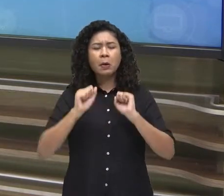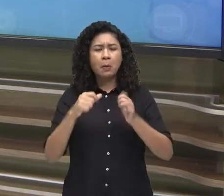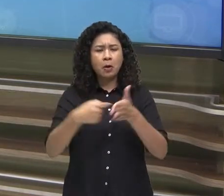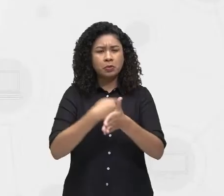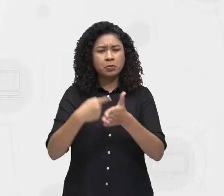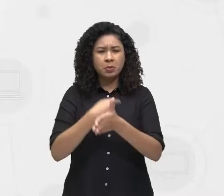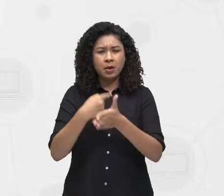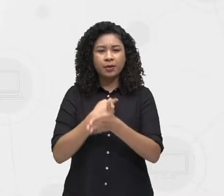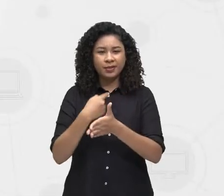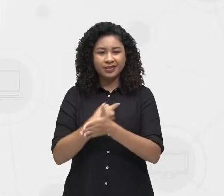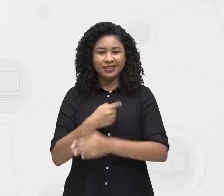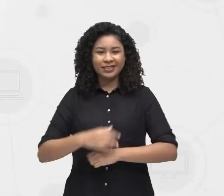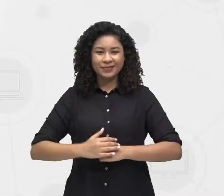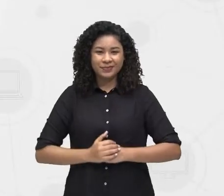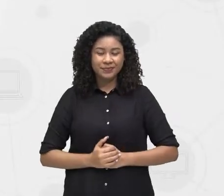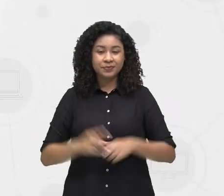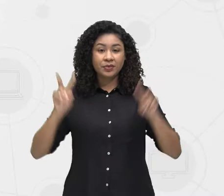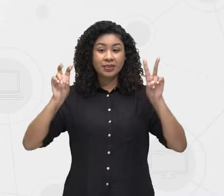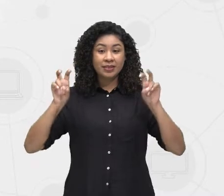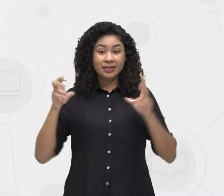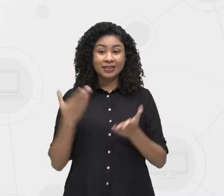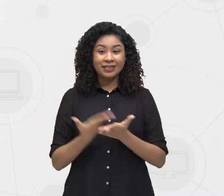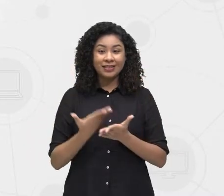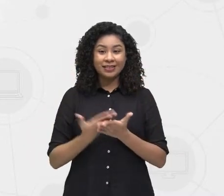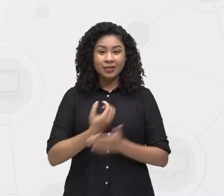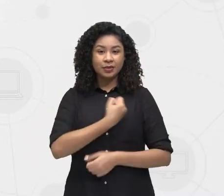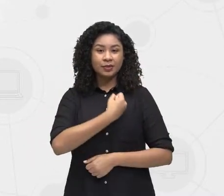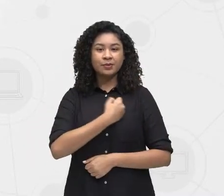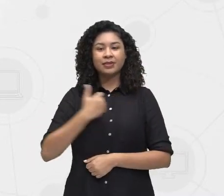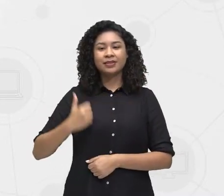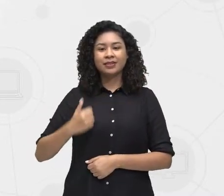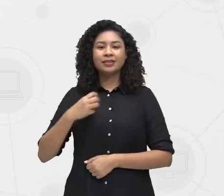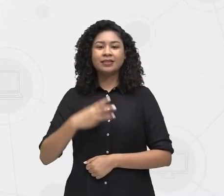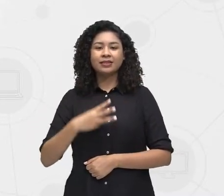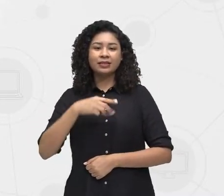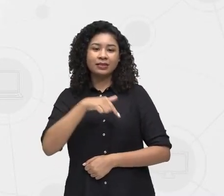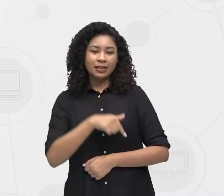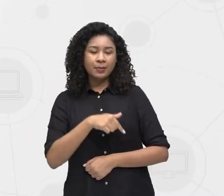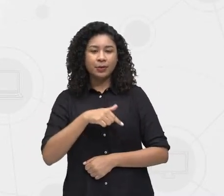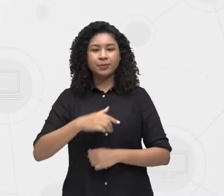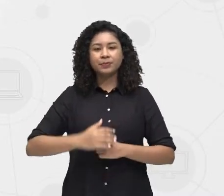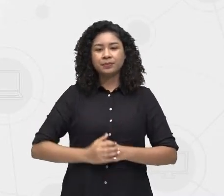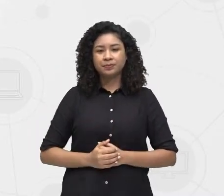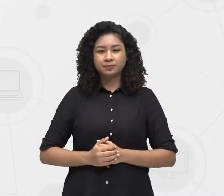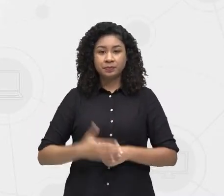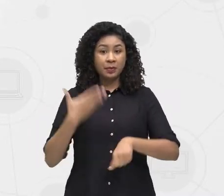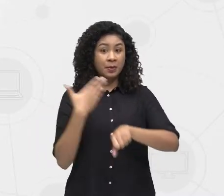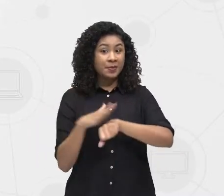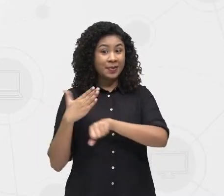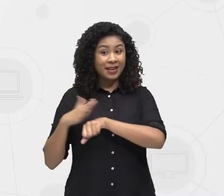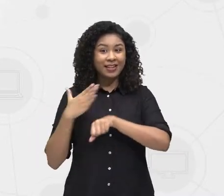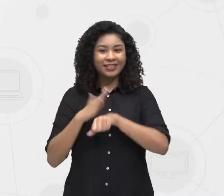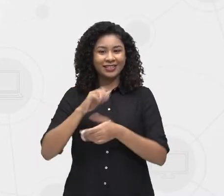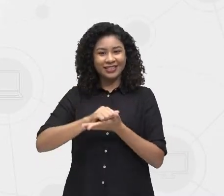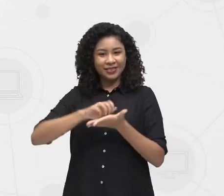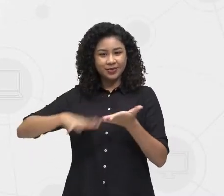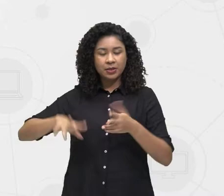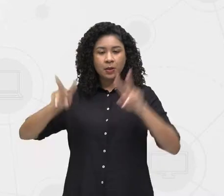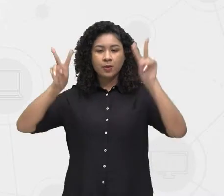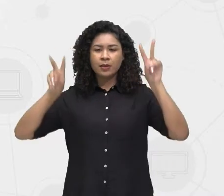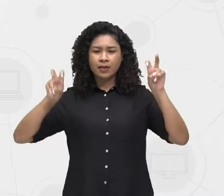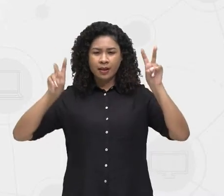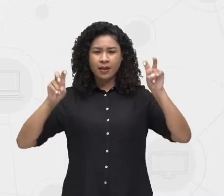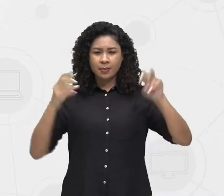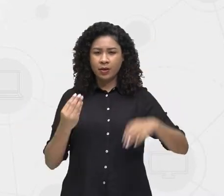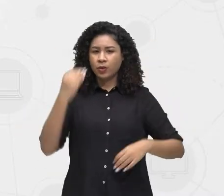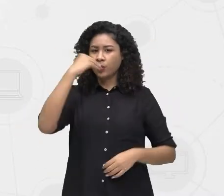da nossa aula de hoje. A nossa aula hoje, a aula de número 137, é o nosso praticando e tem como tema aí o sistema digestório que